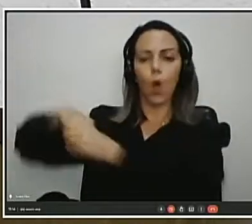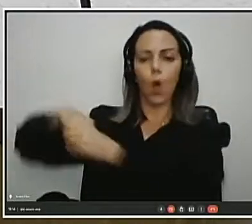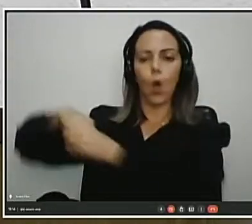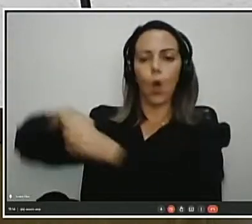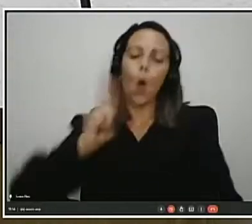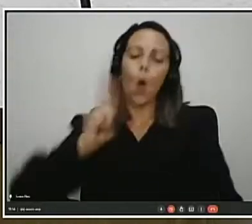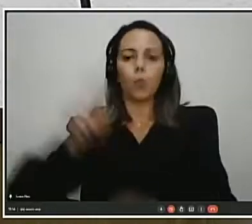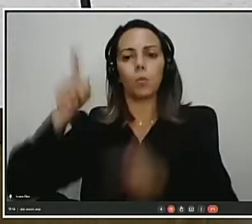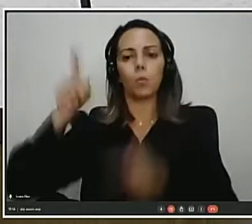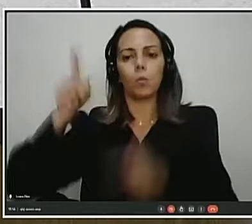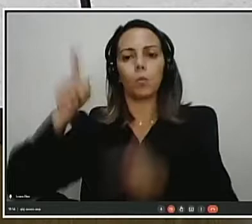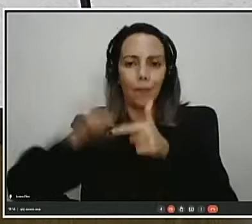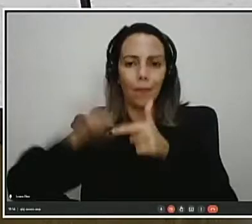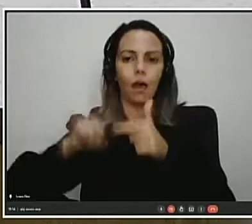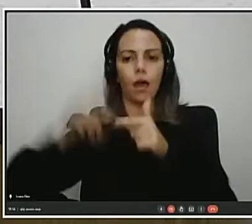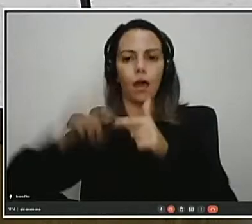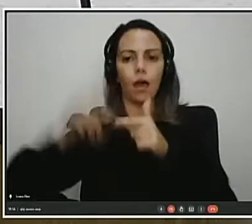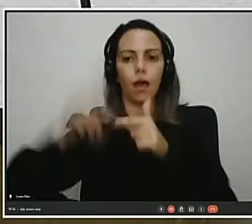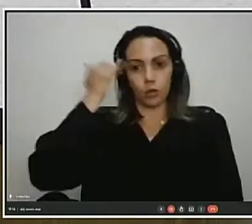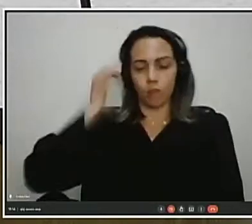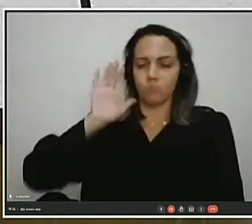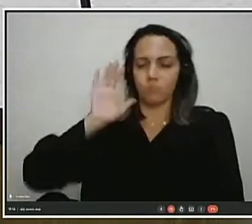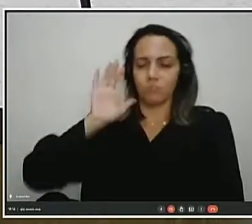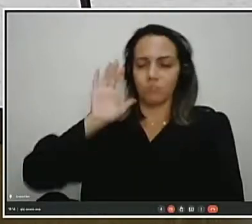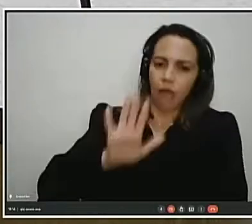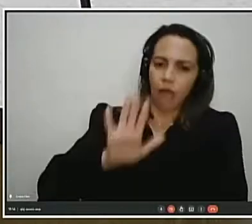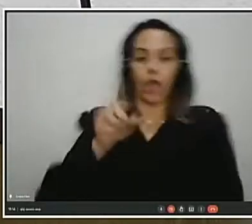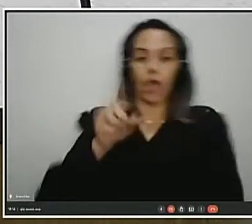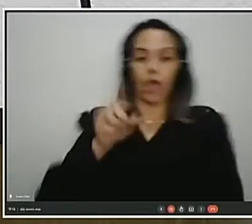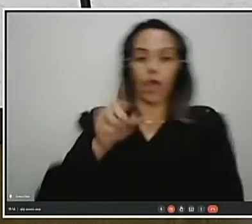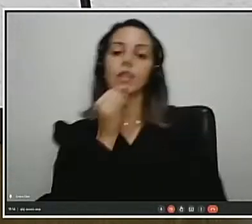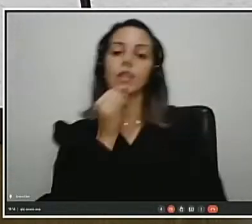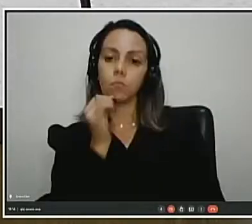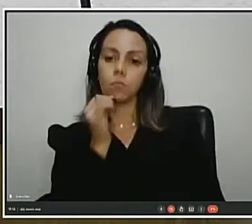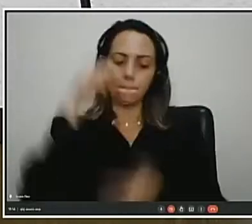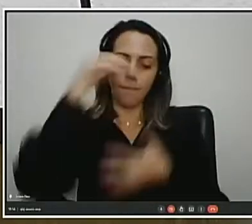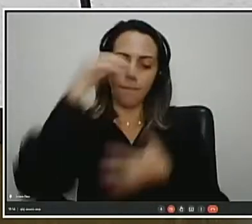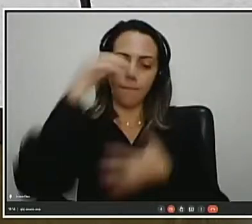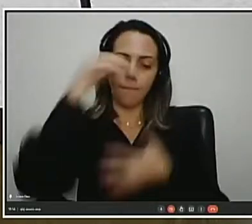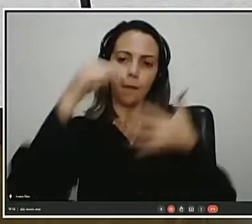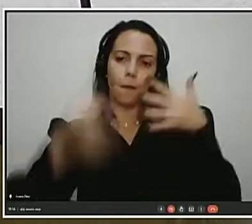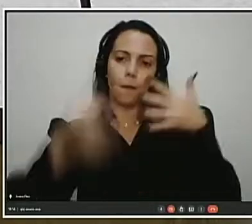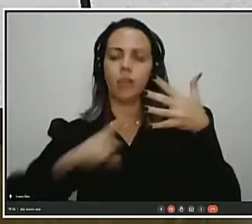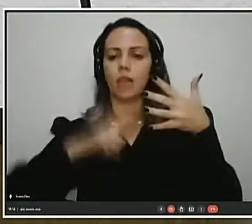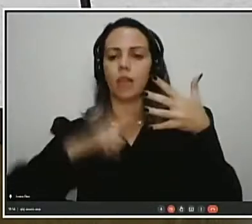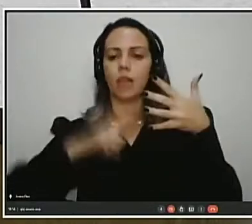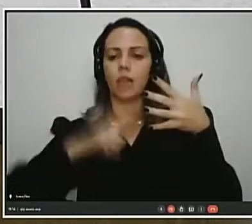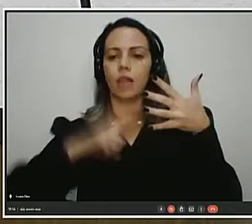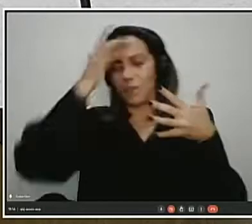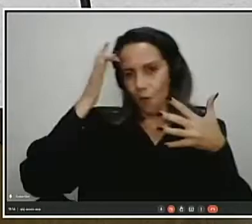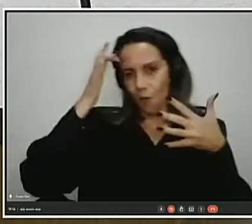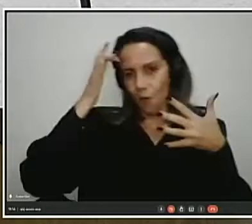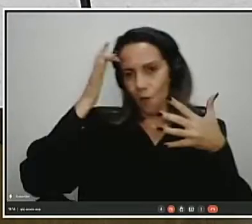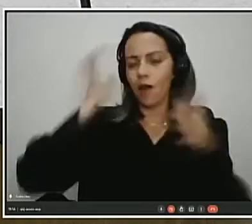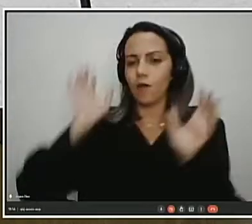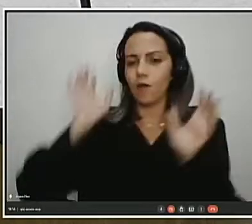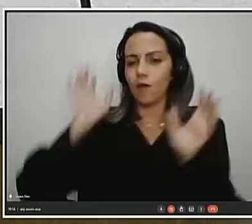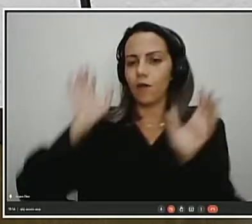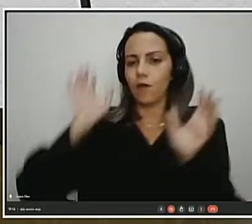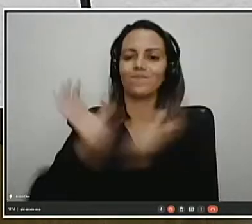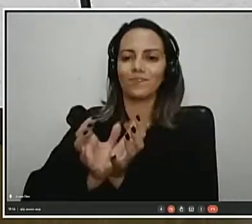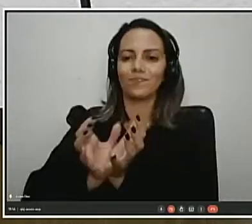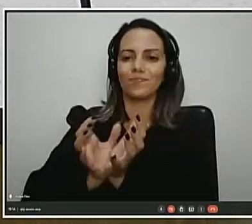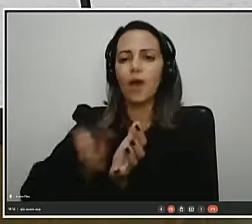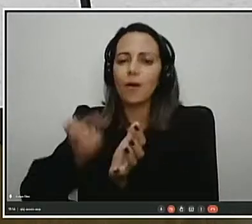intelectual. Todavia, não raro esses exemplos são de pessoas de classe média ou acima, que na ausência